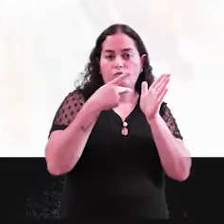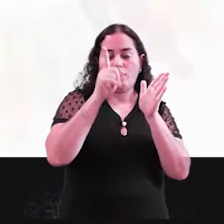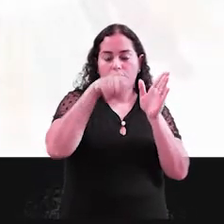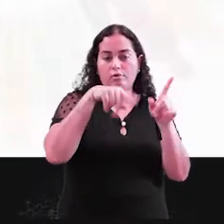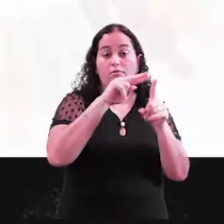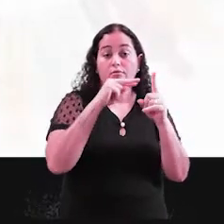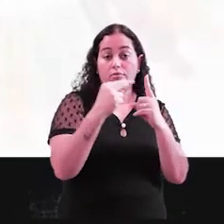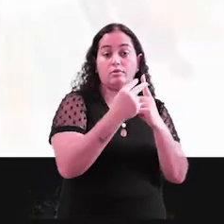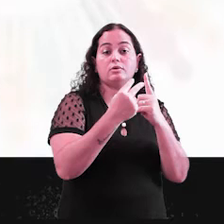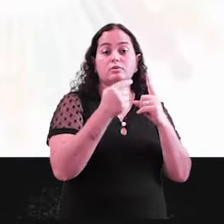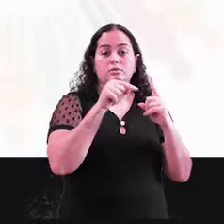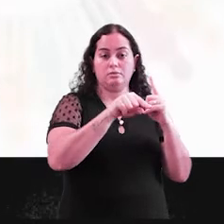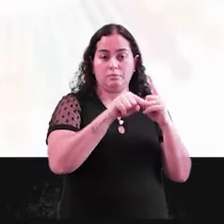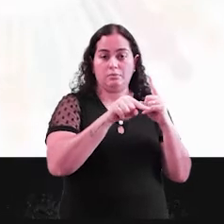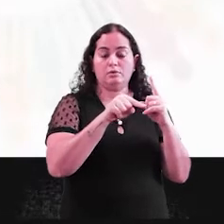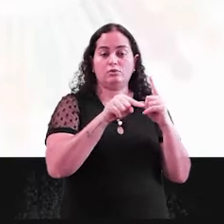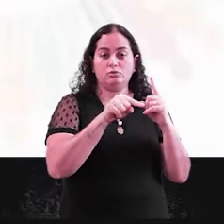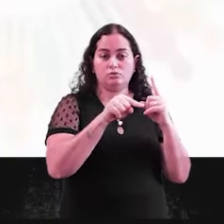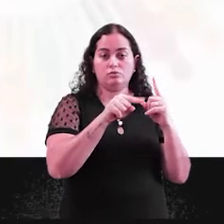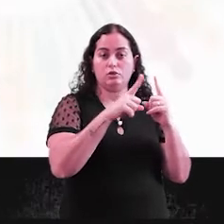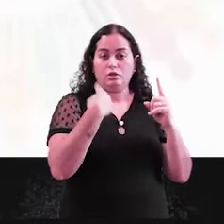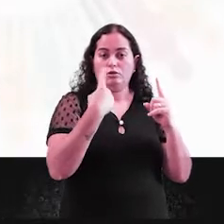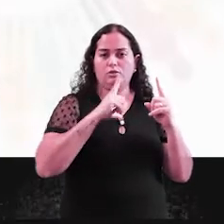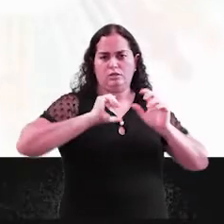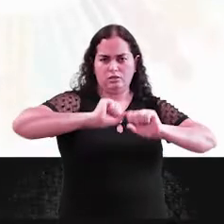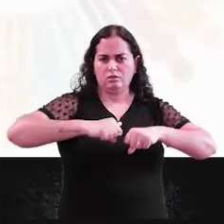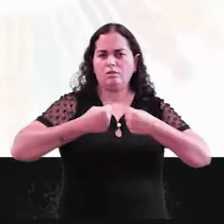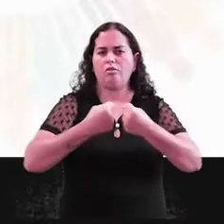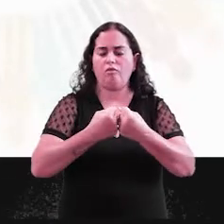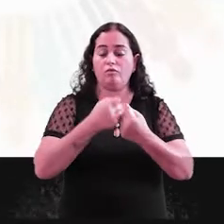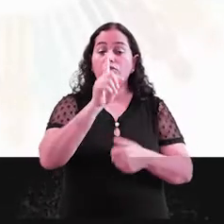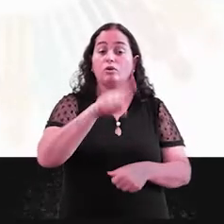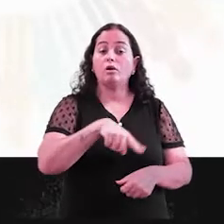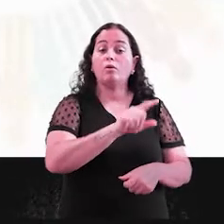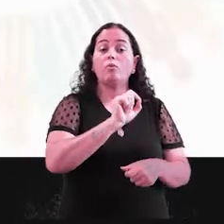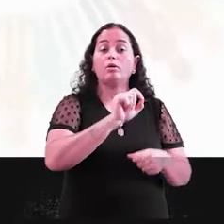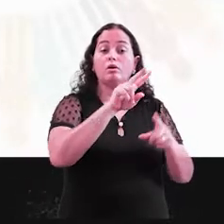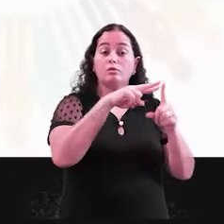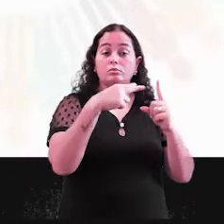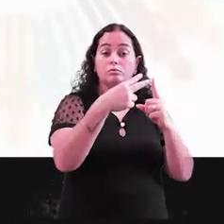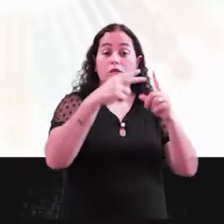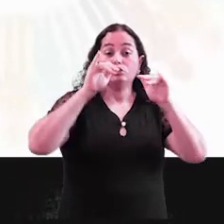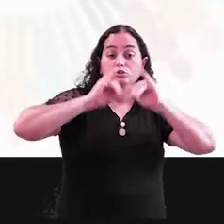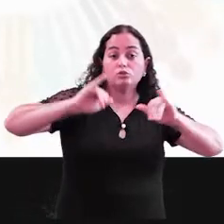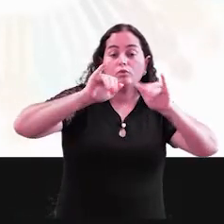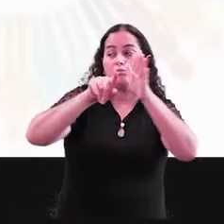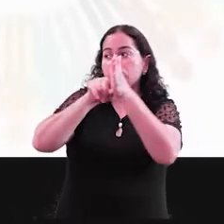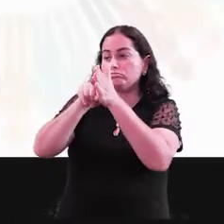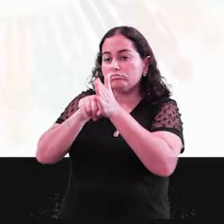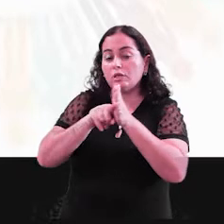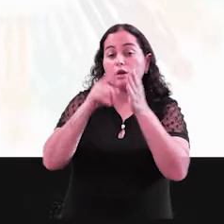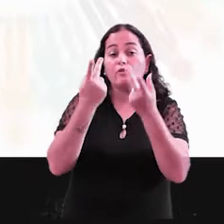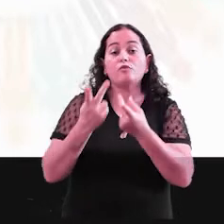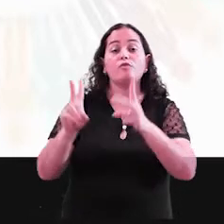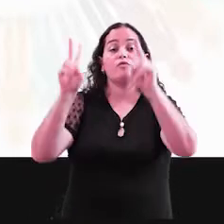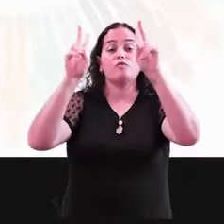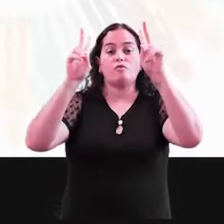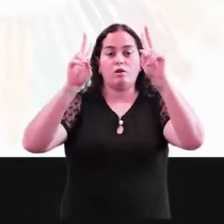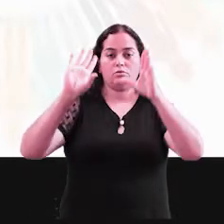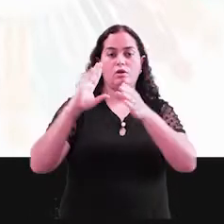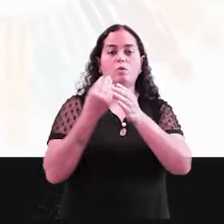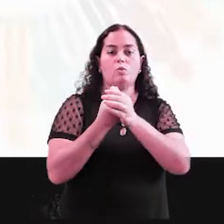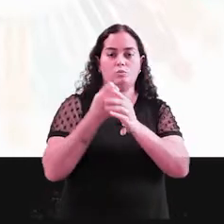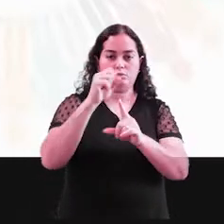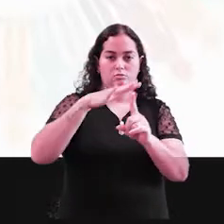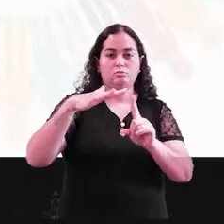que é uma perspectiva que a gente tem defendido, é uma perspectiva de divulgação científica que valoriza a